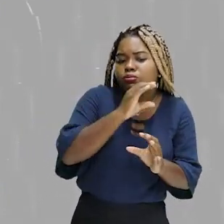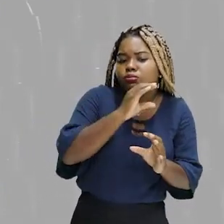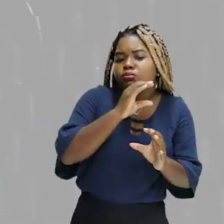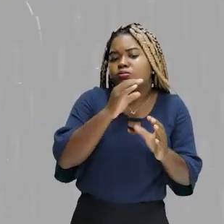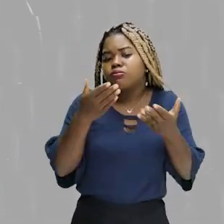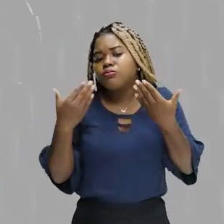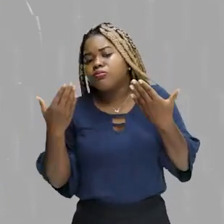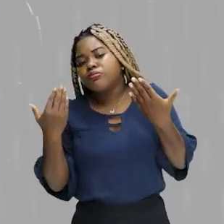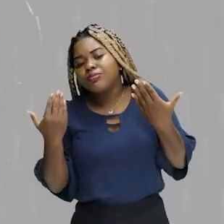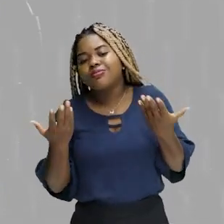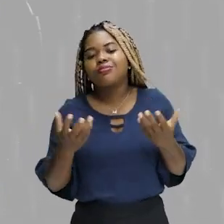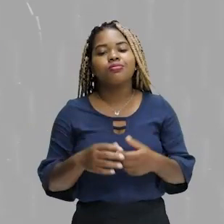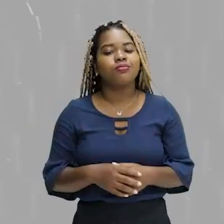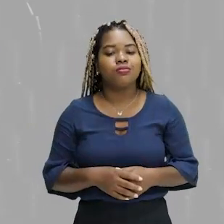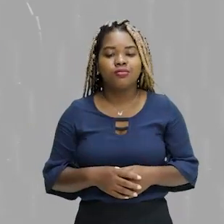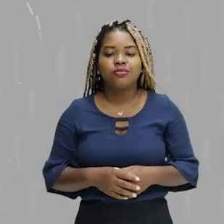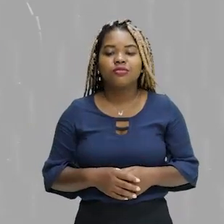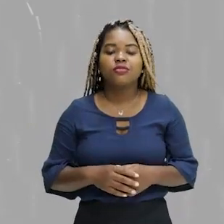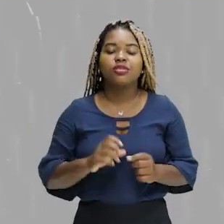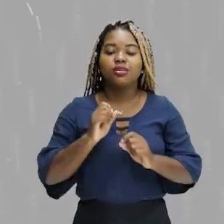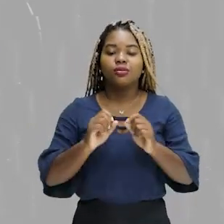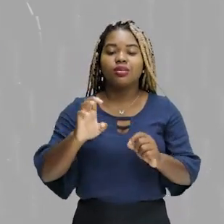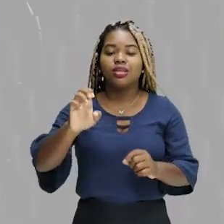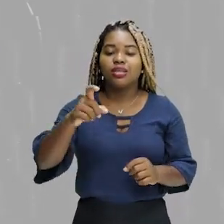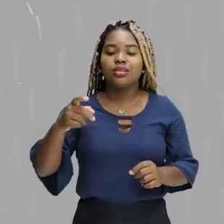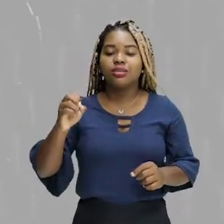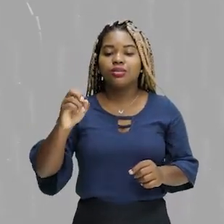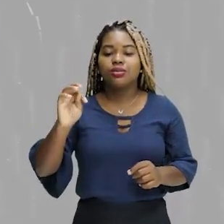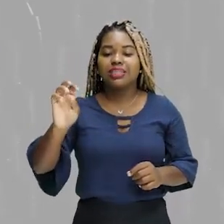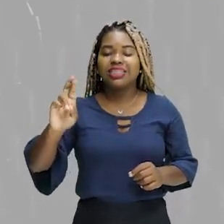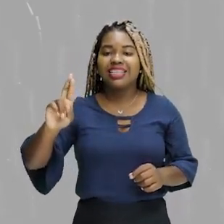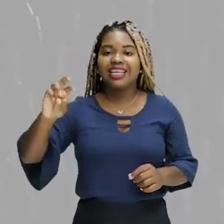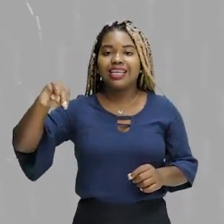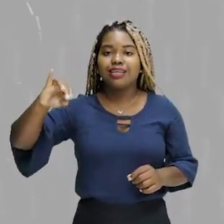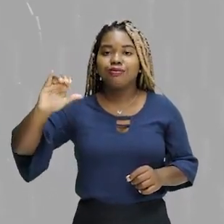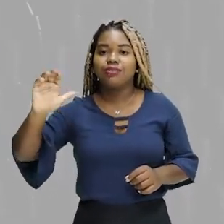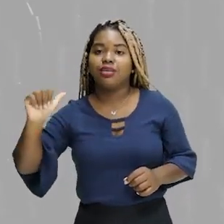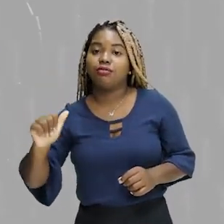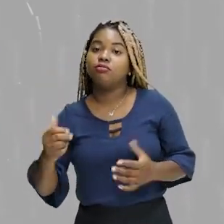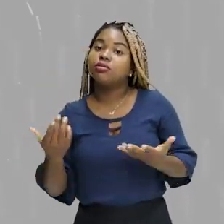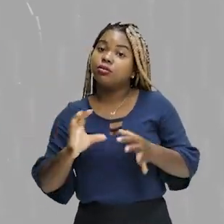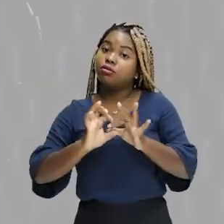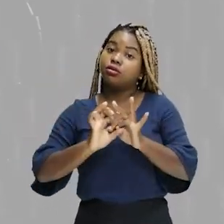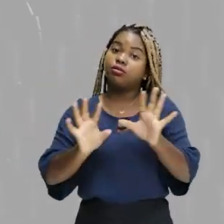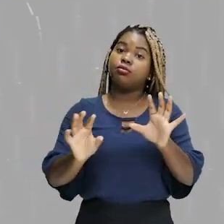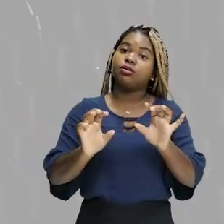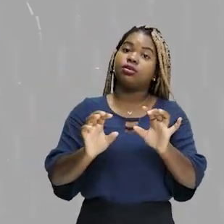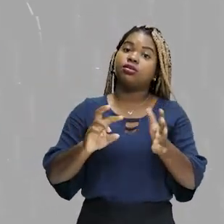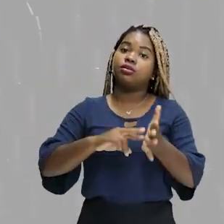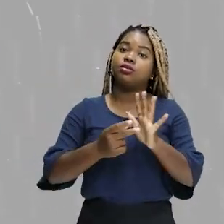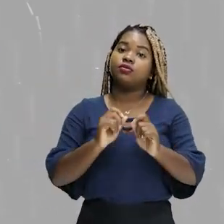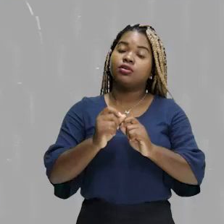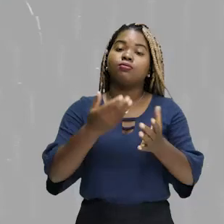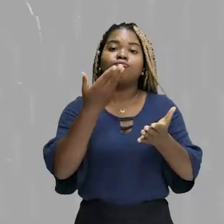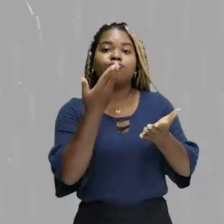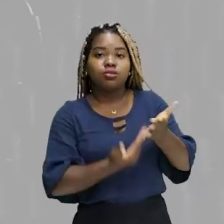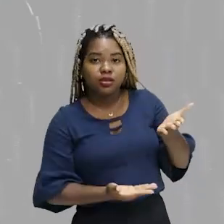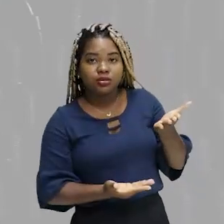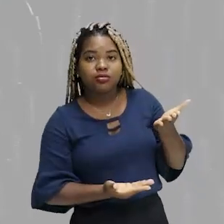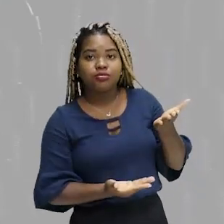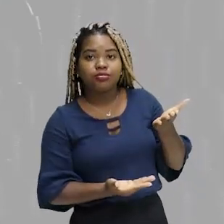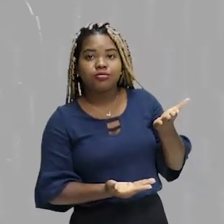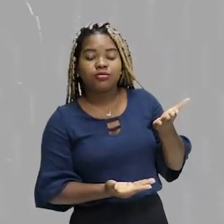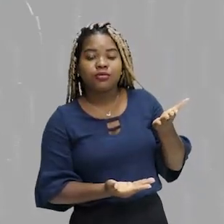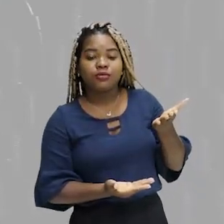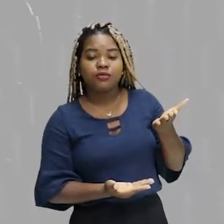constituindo-se numa reação exotérmica. A liberação, liberar quer dizer perda. E a gente